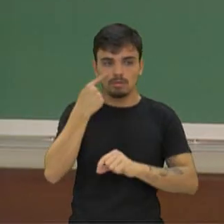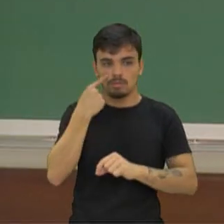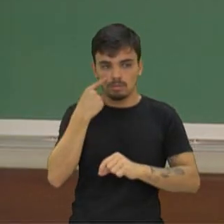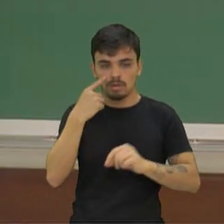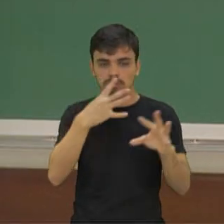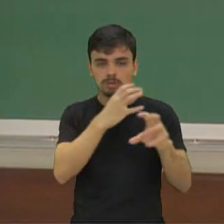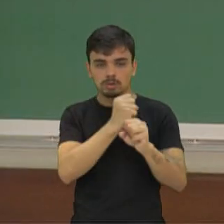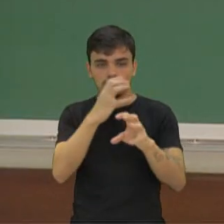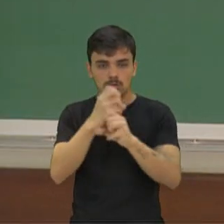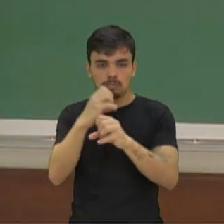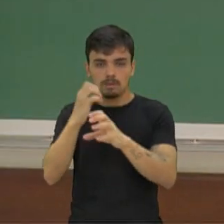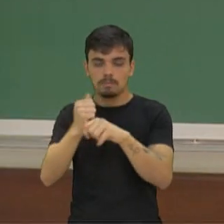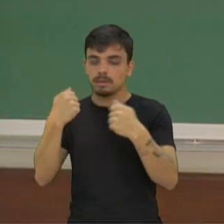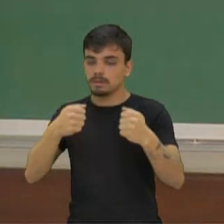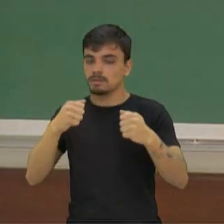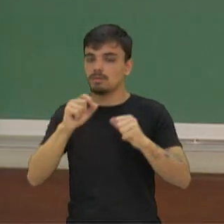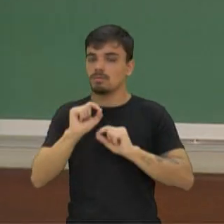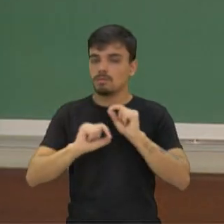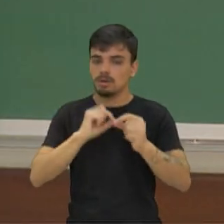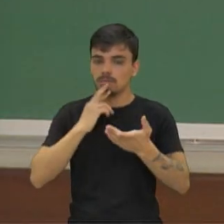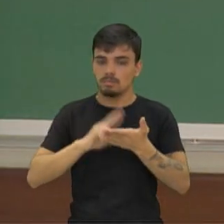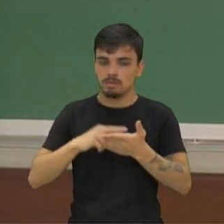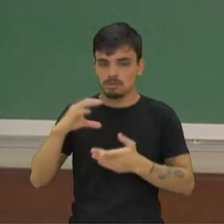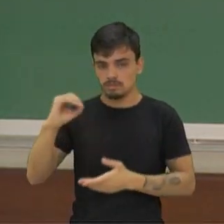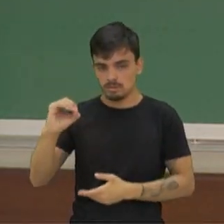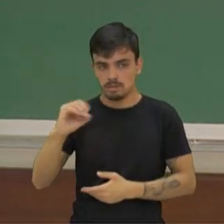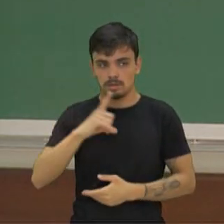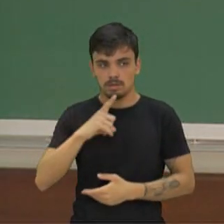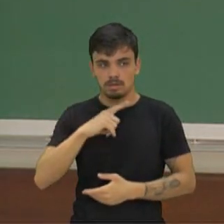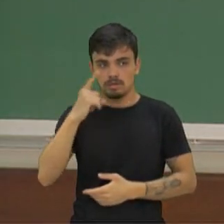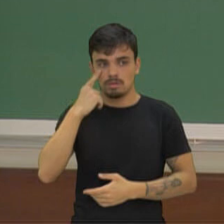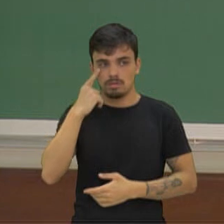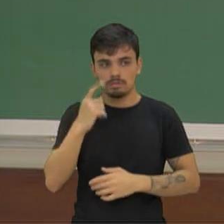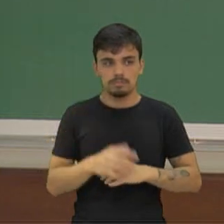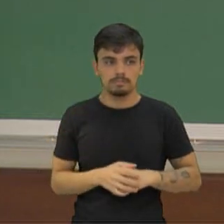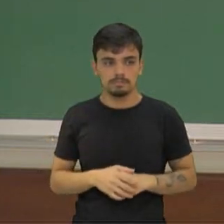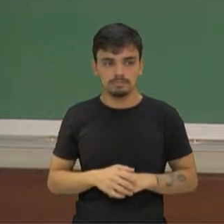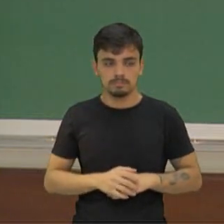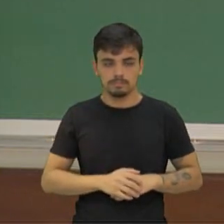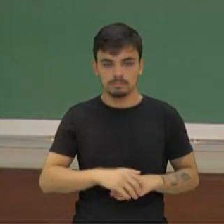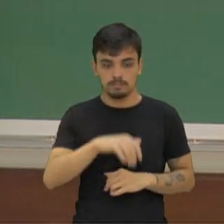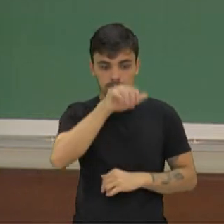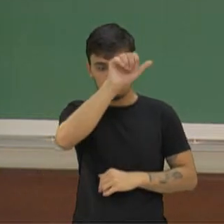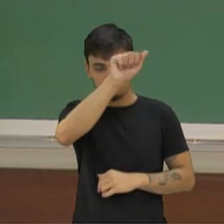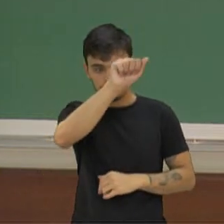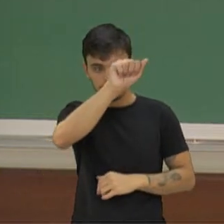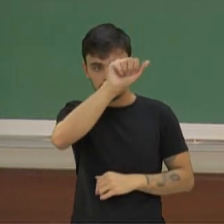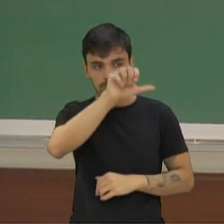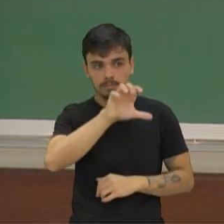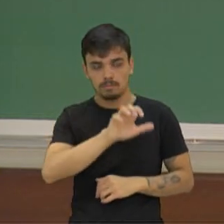malha tem que dar 0. Então tenho o AD